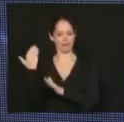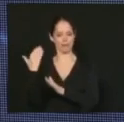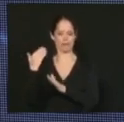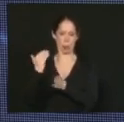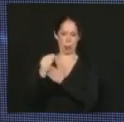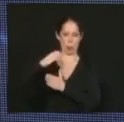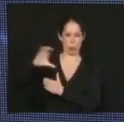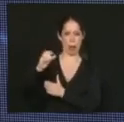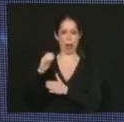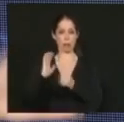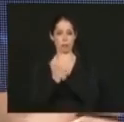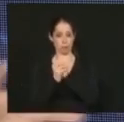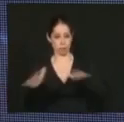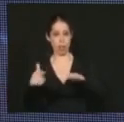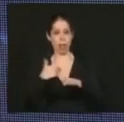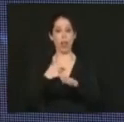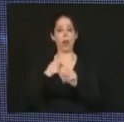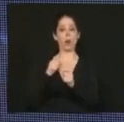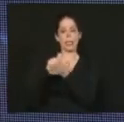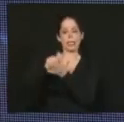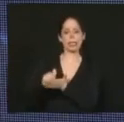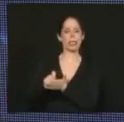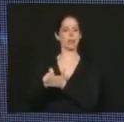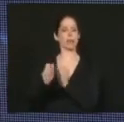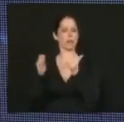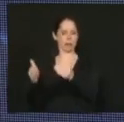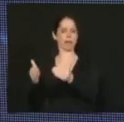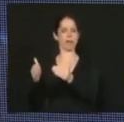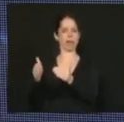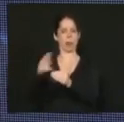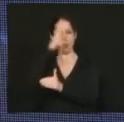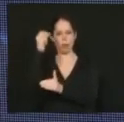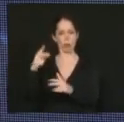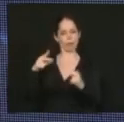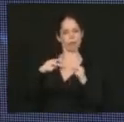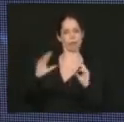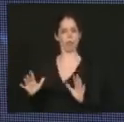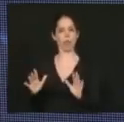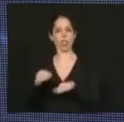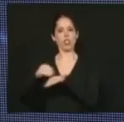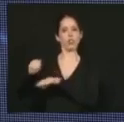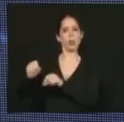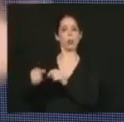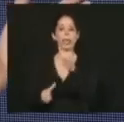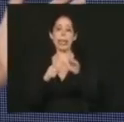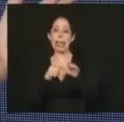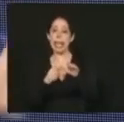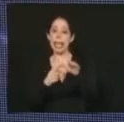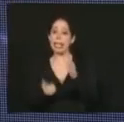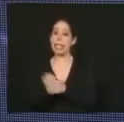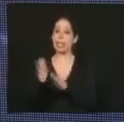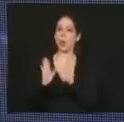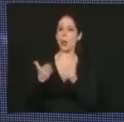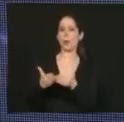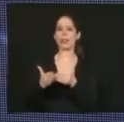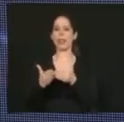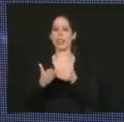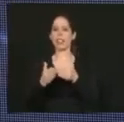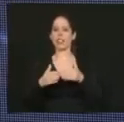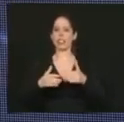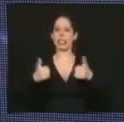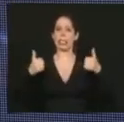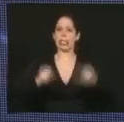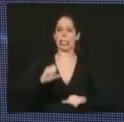aconteceu eu escrevi ao prefeito de forma reservada sugerindo para ele que nós tivéssemos um comitê de crise tanto né para